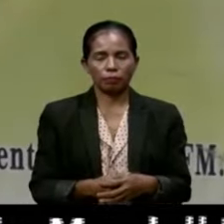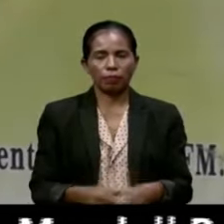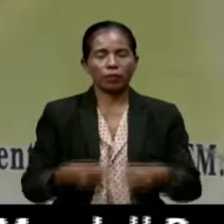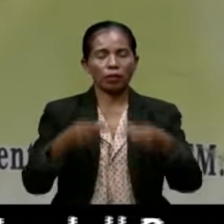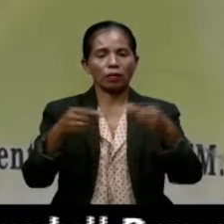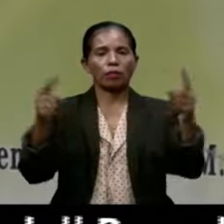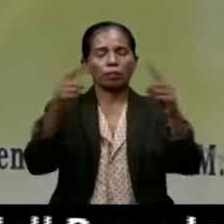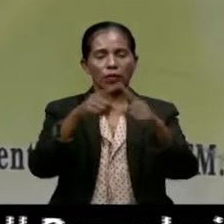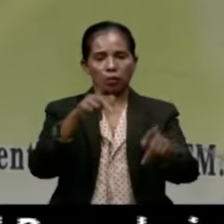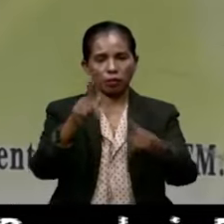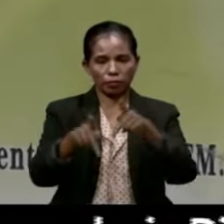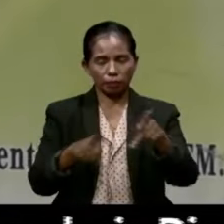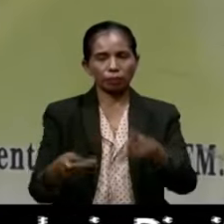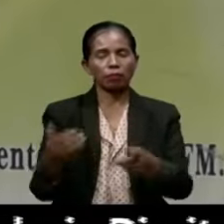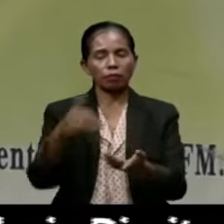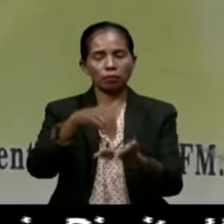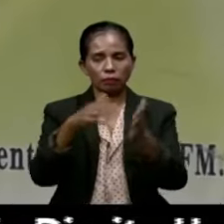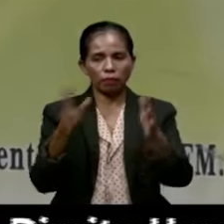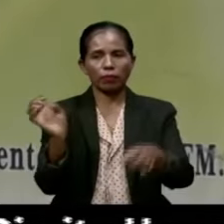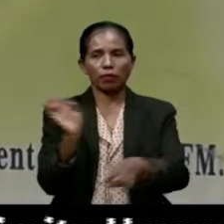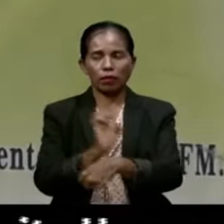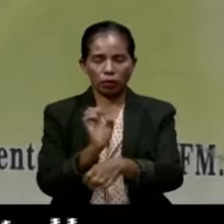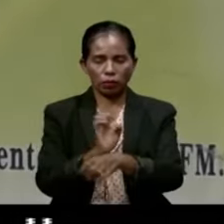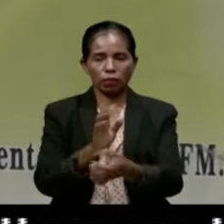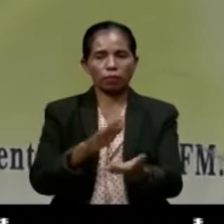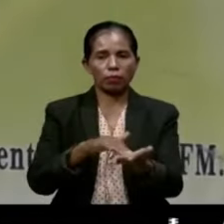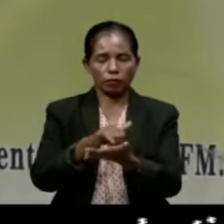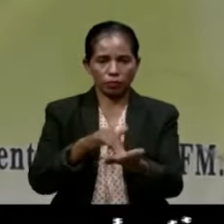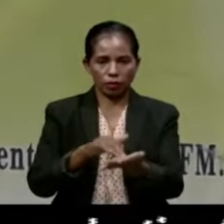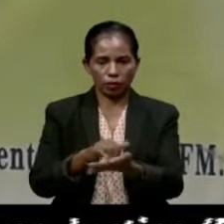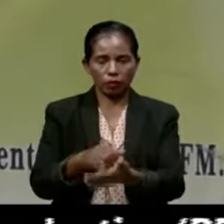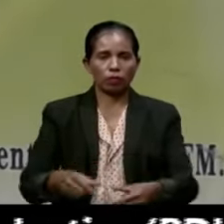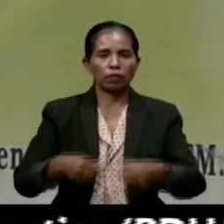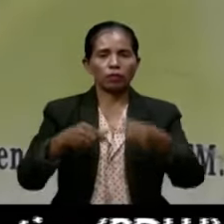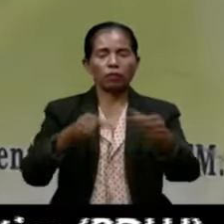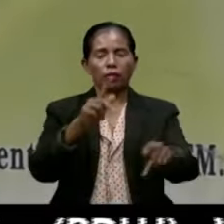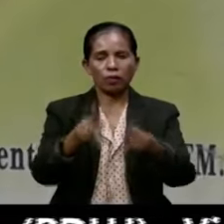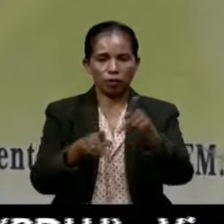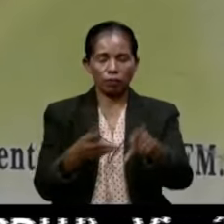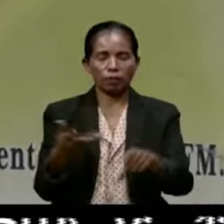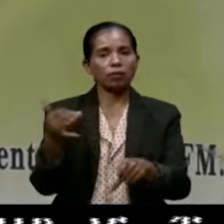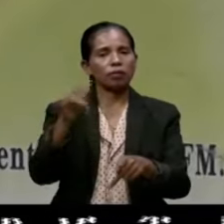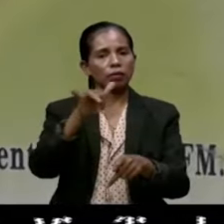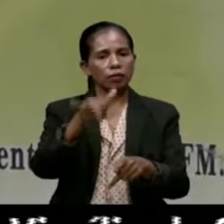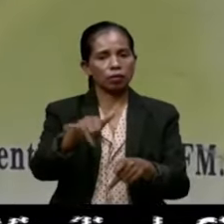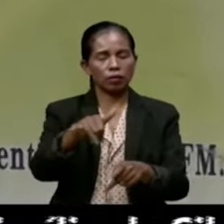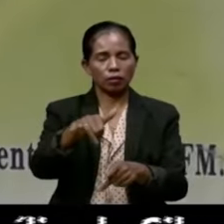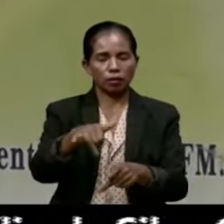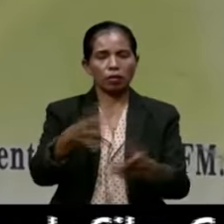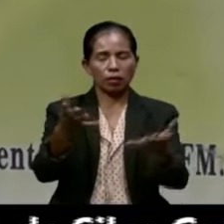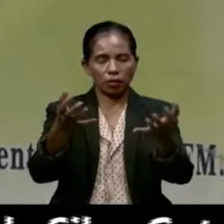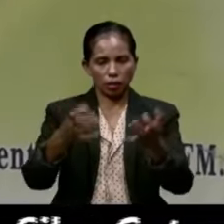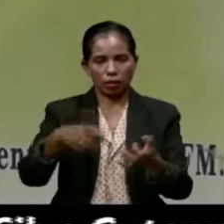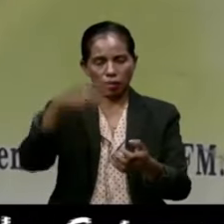va emanebe economía fraco maybe ni a uane hakarak duni a tu continuo ni estudio